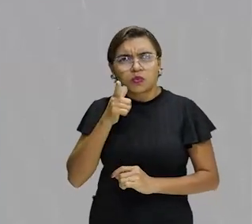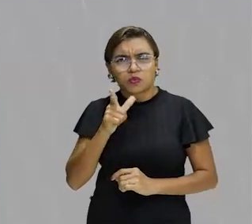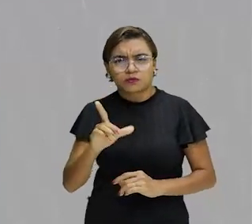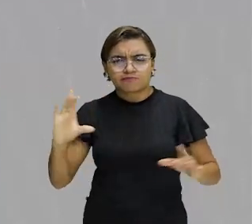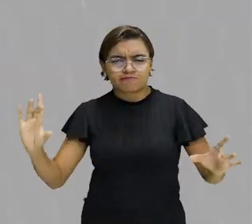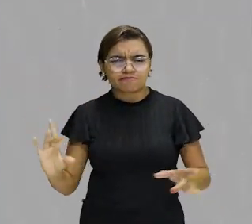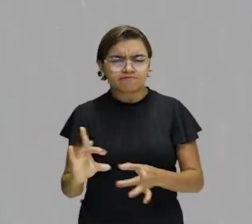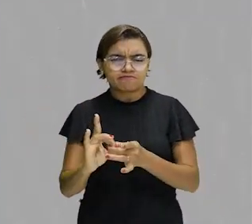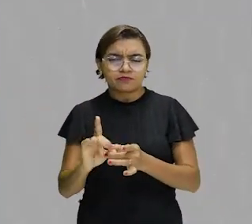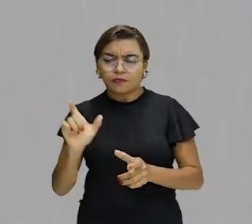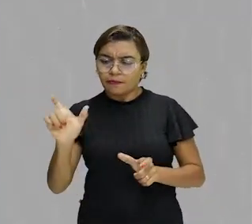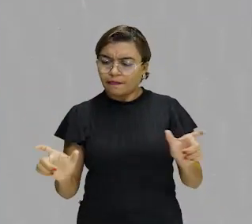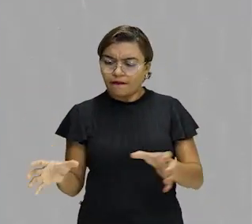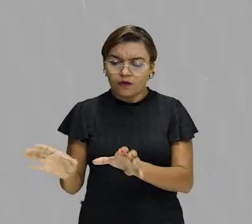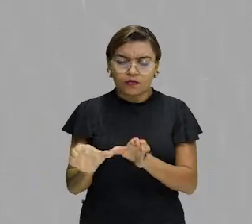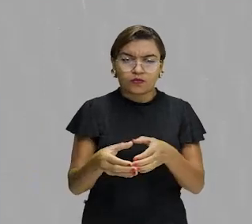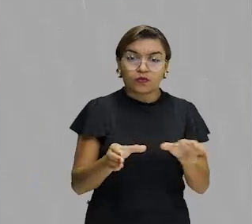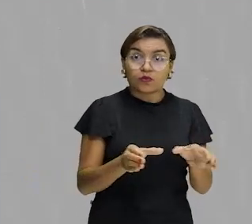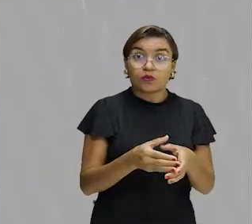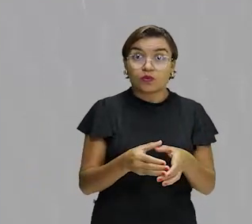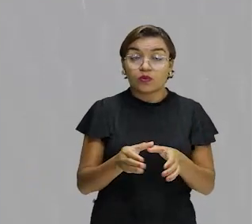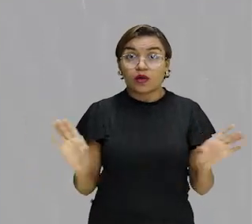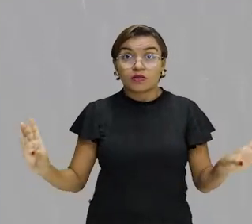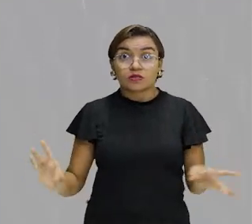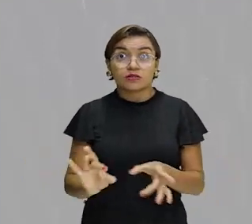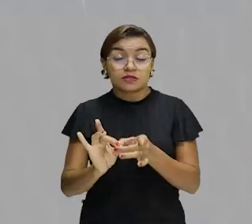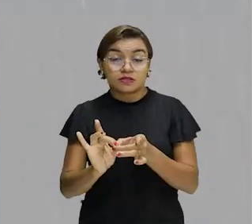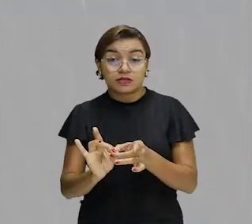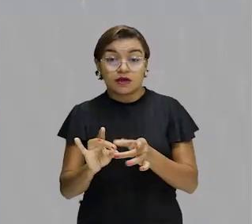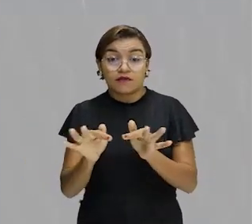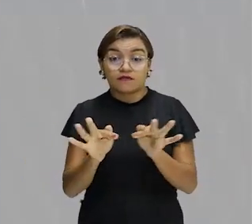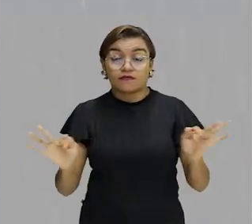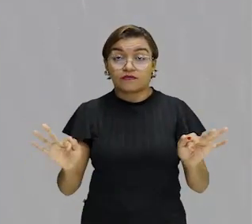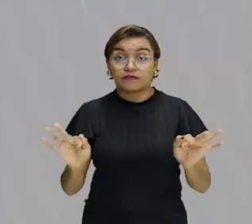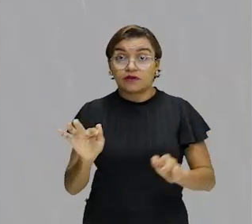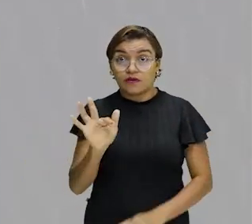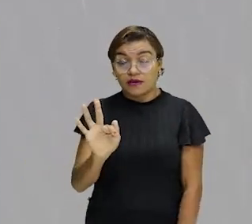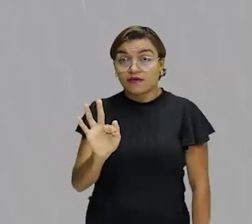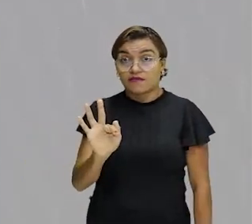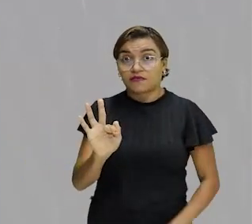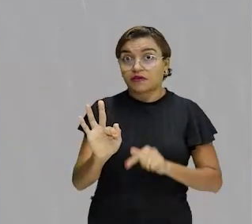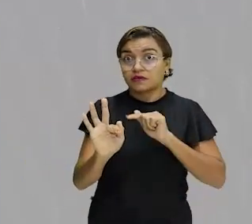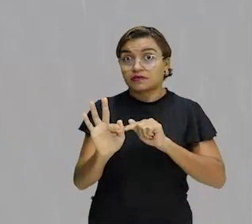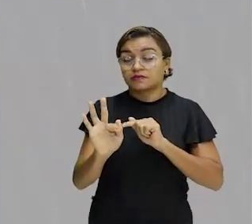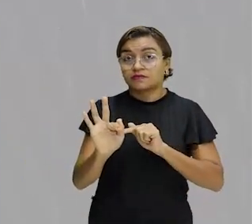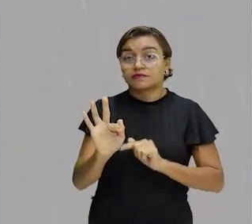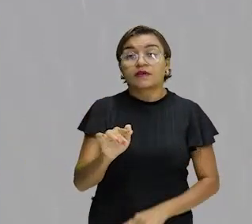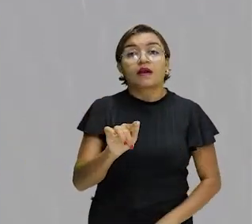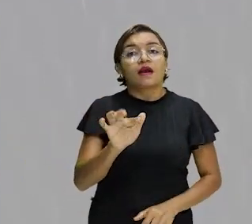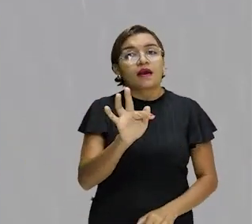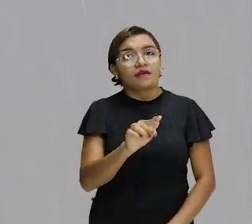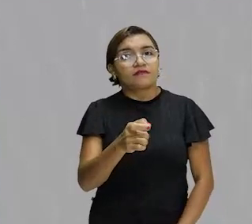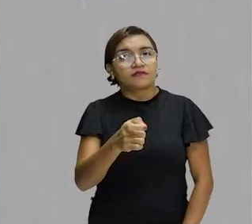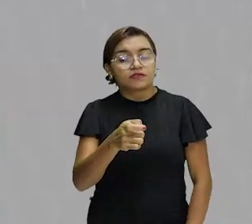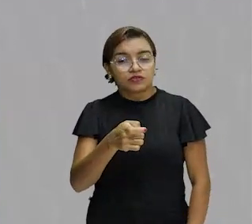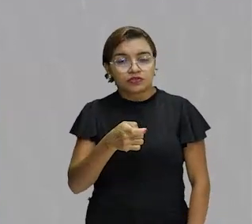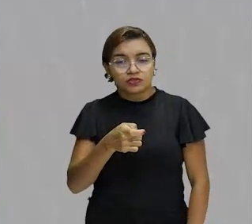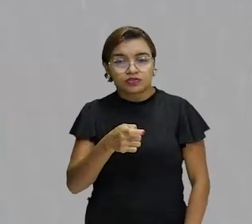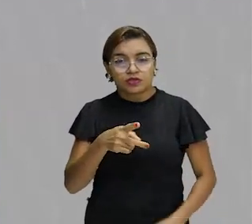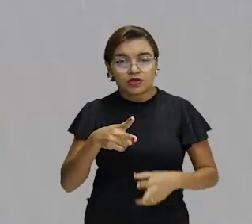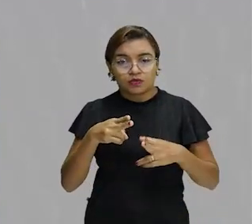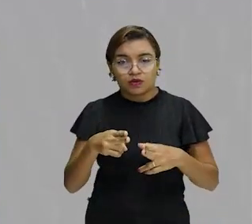a 2, a 2,5, a 3, a 7. Aqui, repito, são alguns exemplos, tá